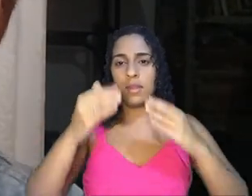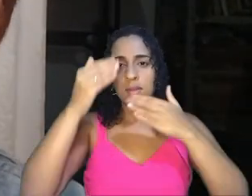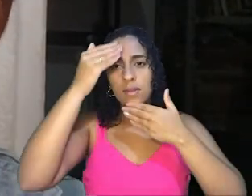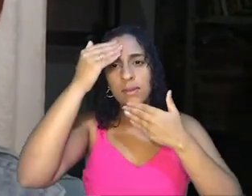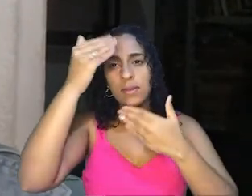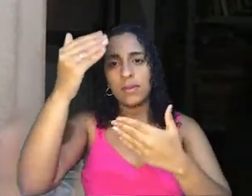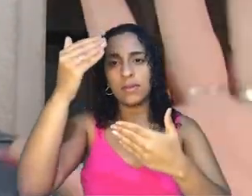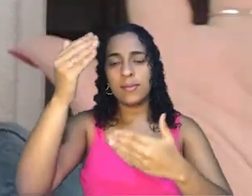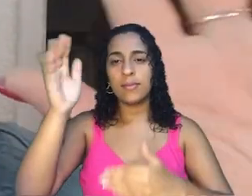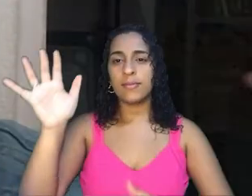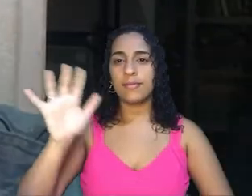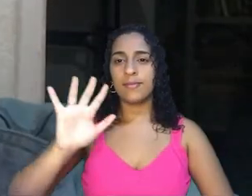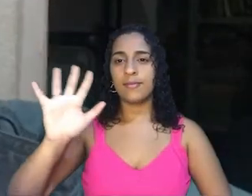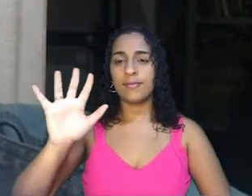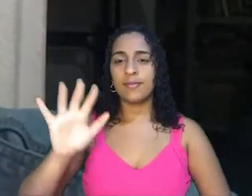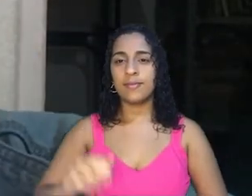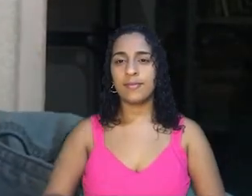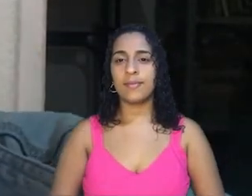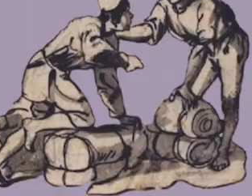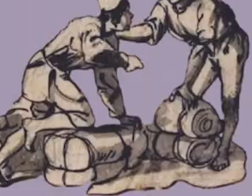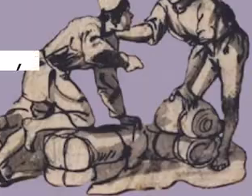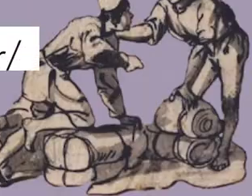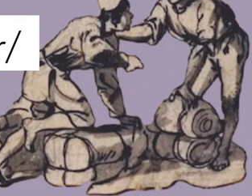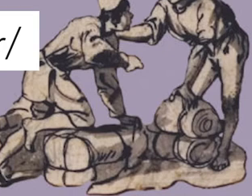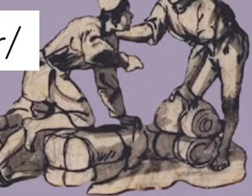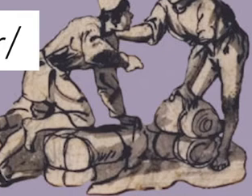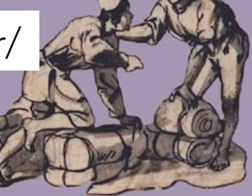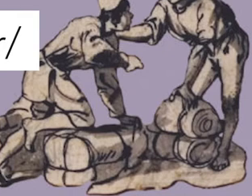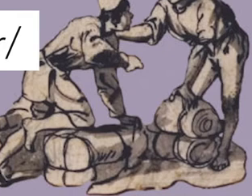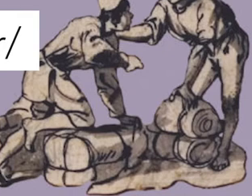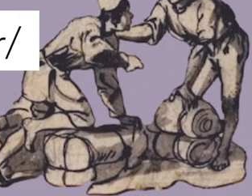obrigada até a próxima tchau